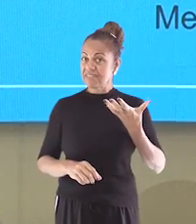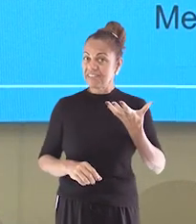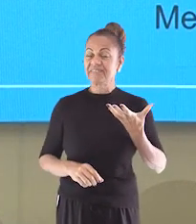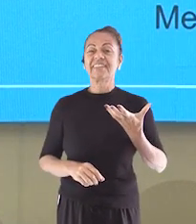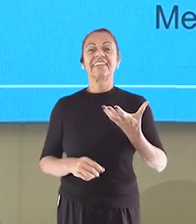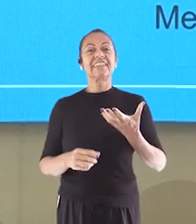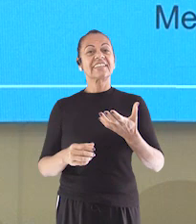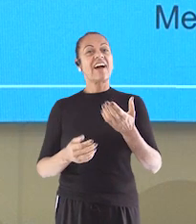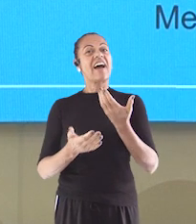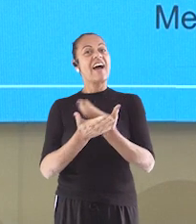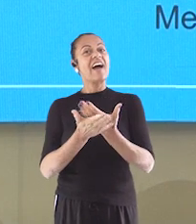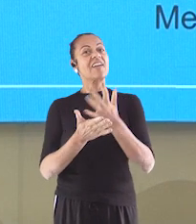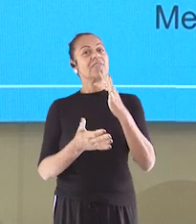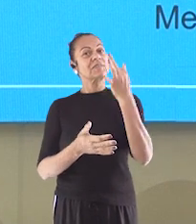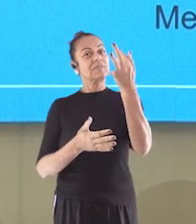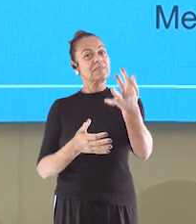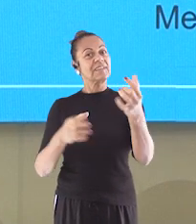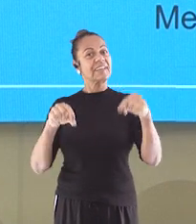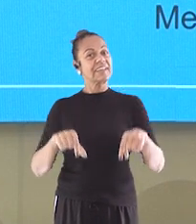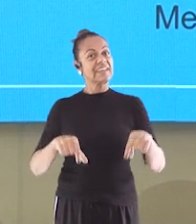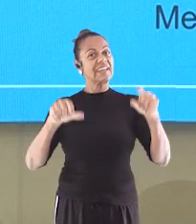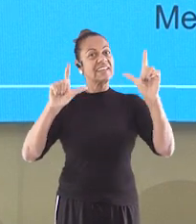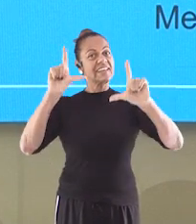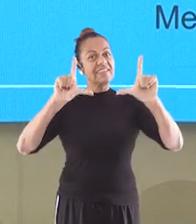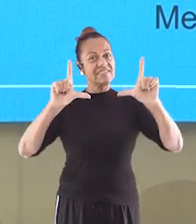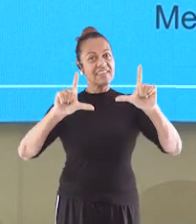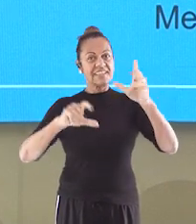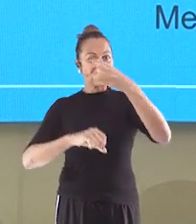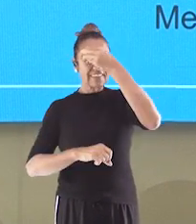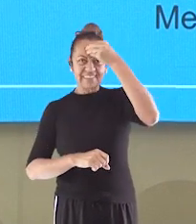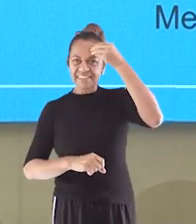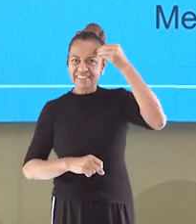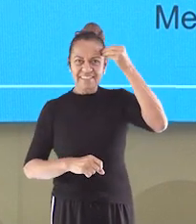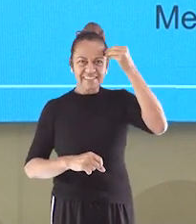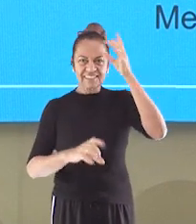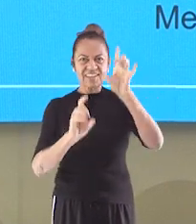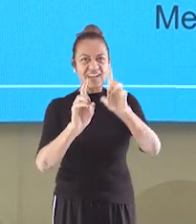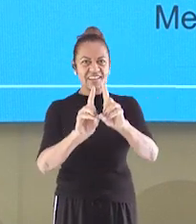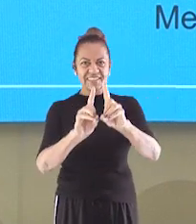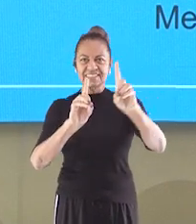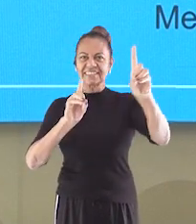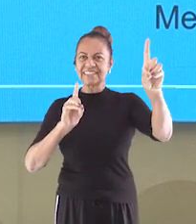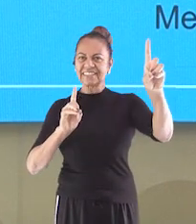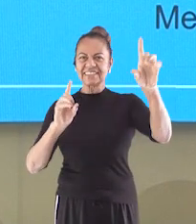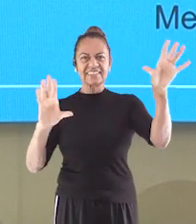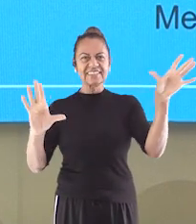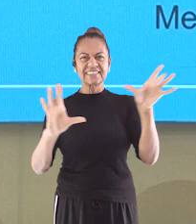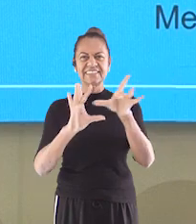Até a próxima aqui no Dever em Casa na TV. E não esqueçam,